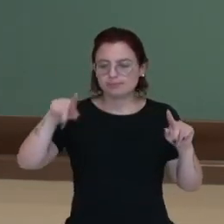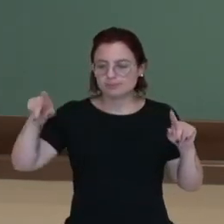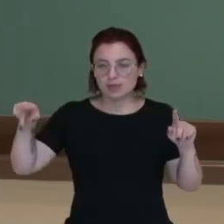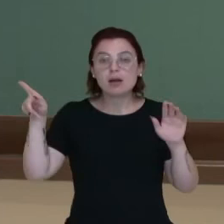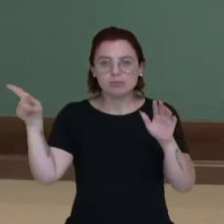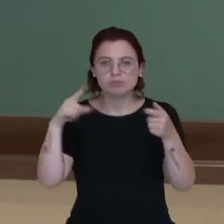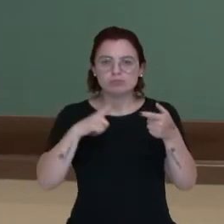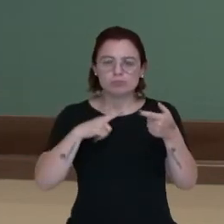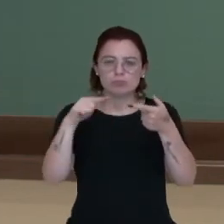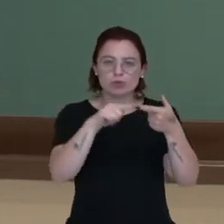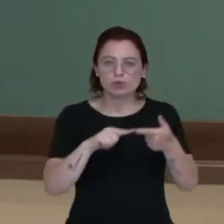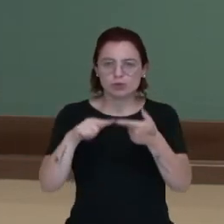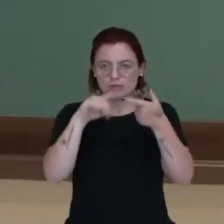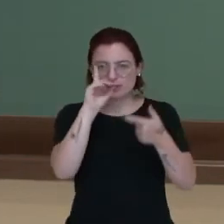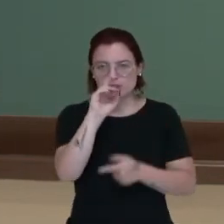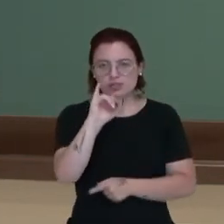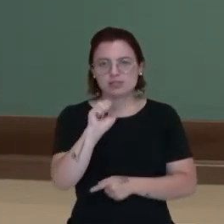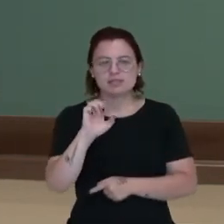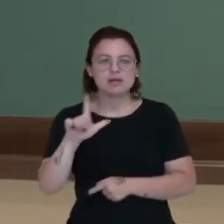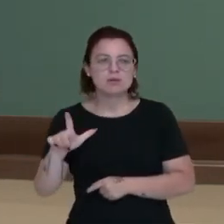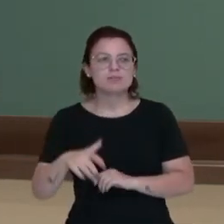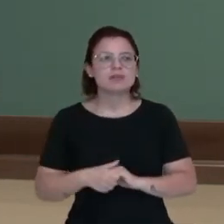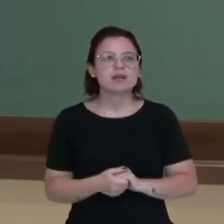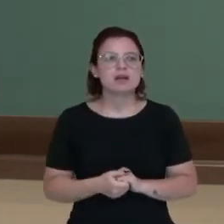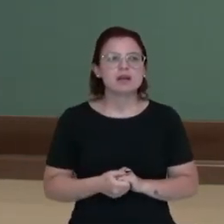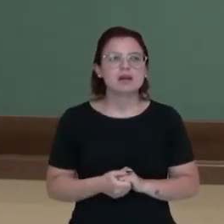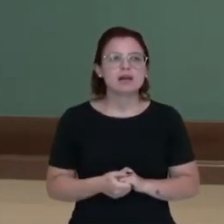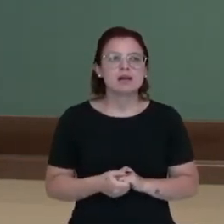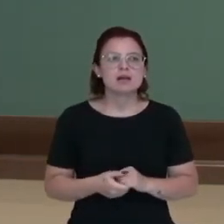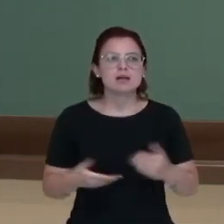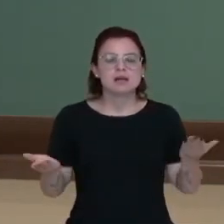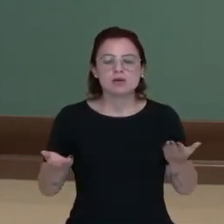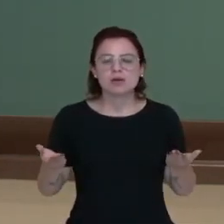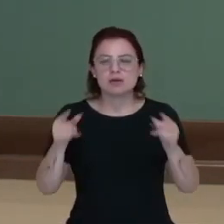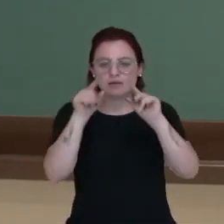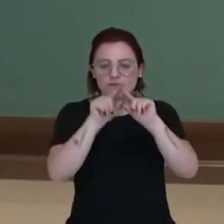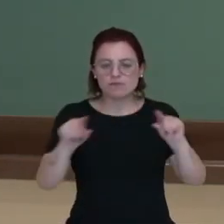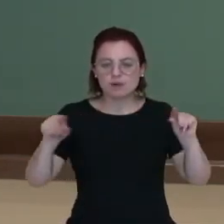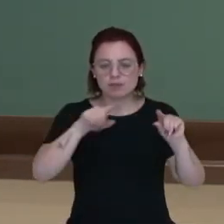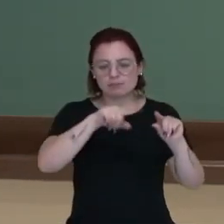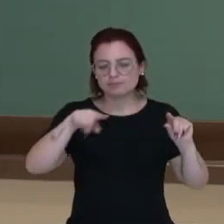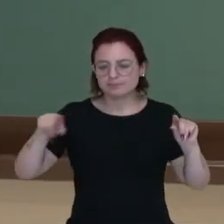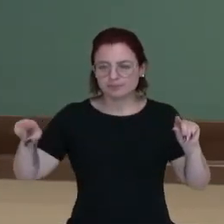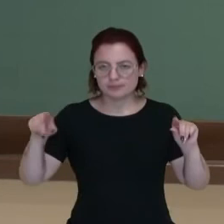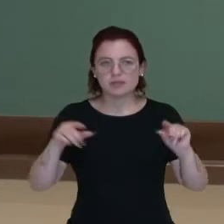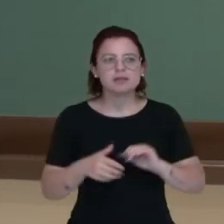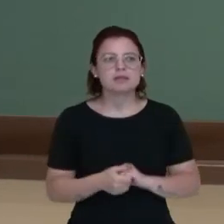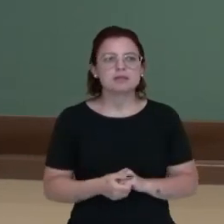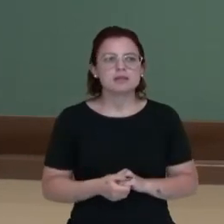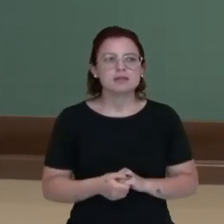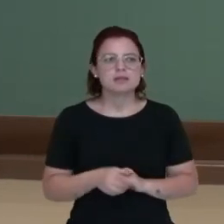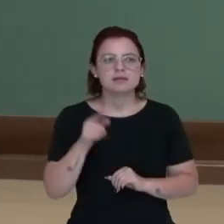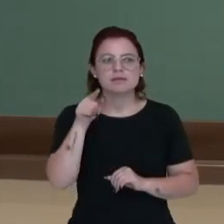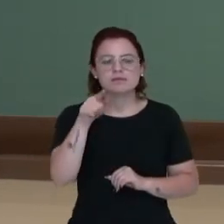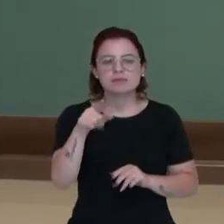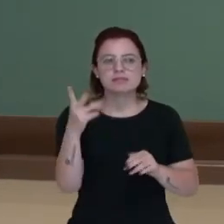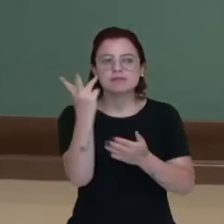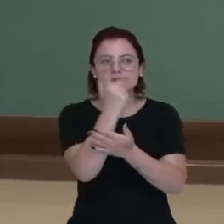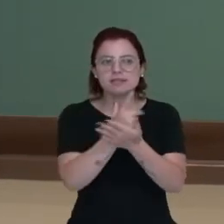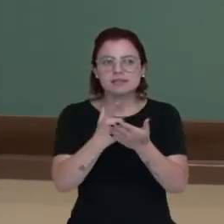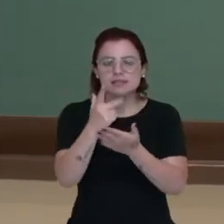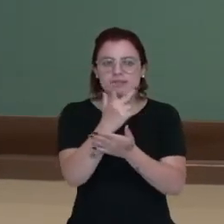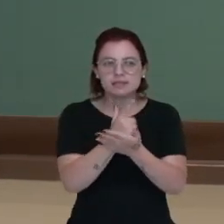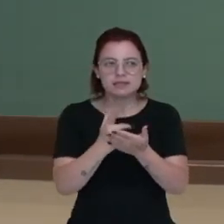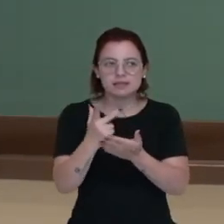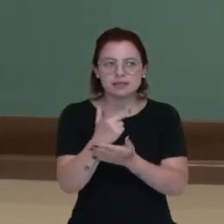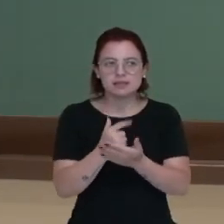tá? Corresponde à estrutura do diesel. A partir de sua fórmula de bastão, desenhe sua fórmula estrutural, dê